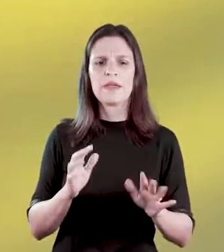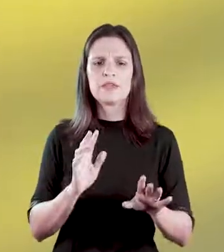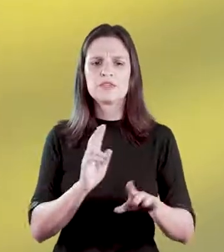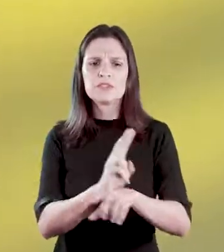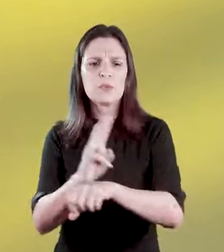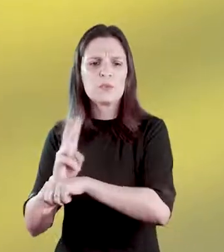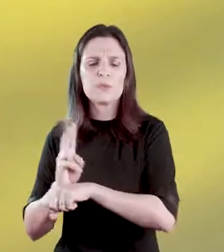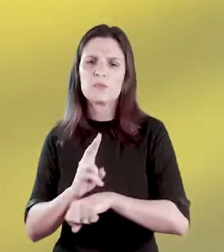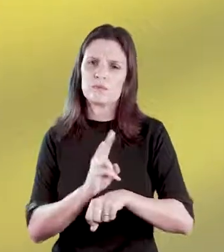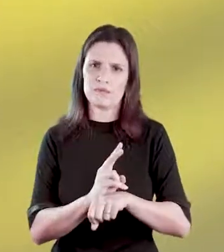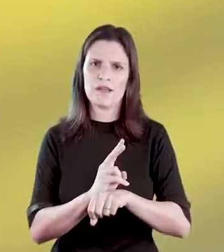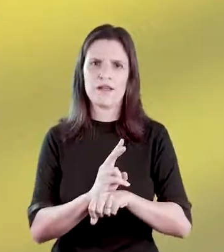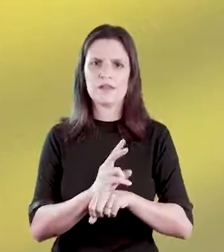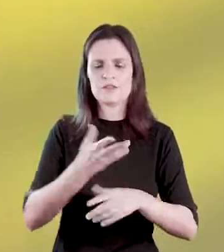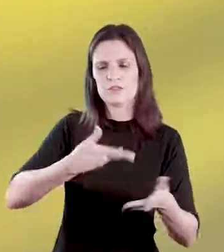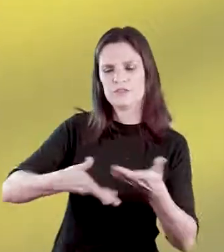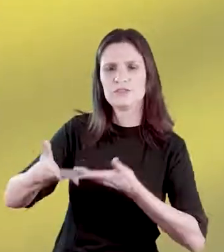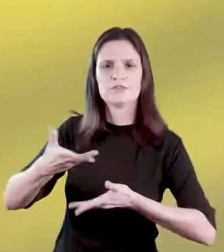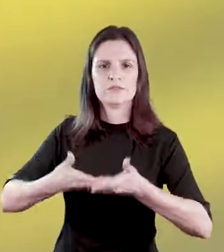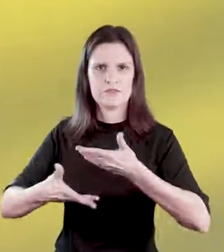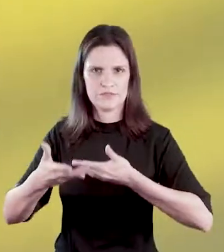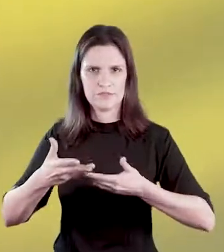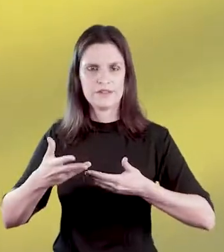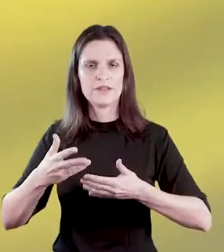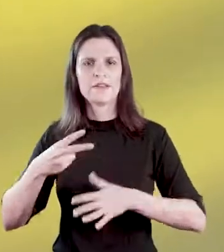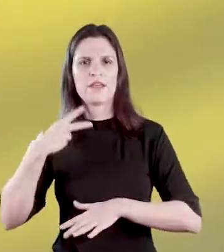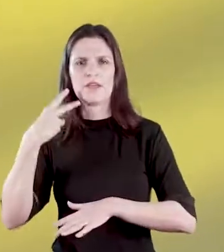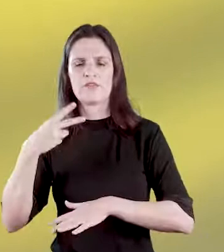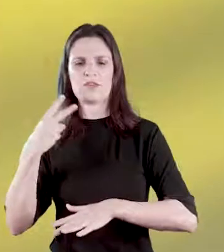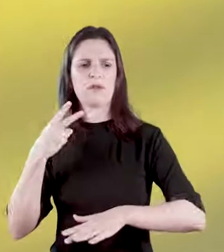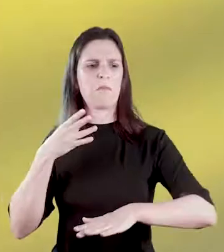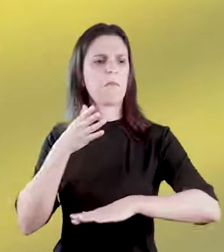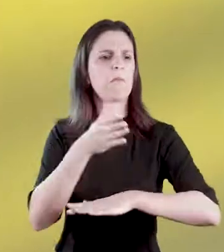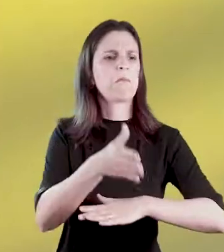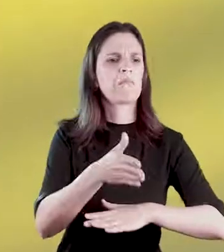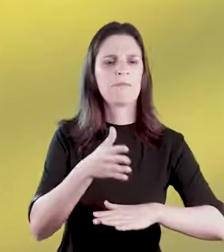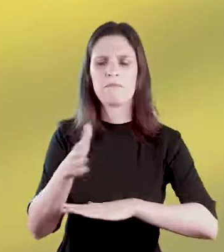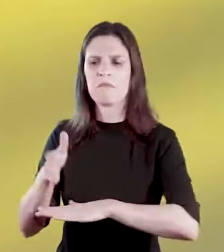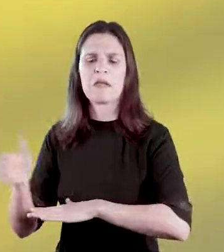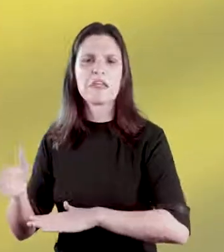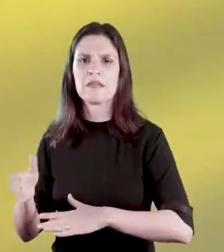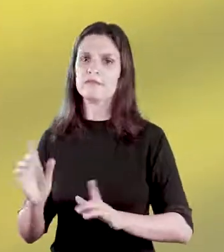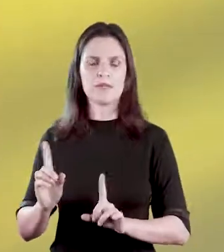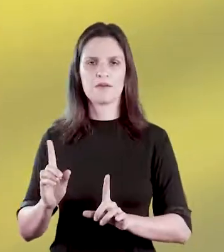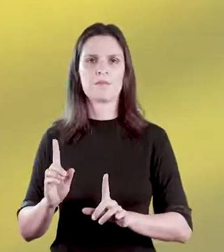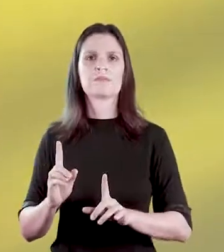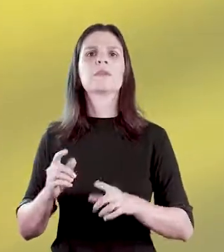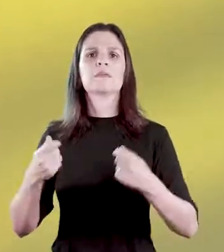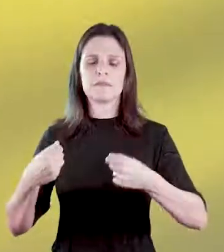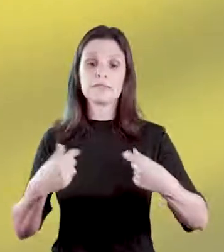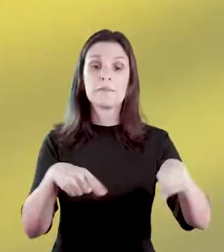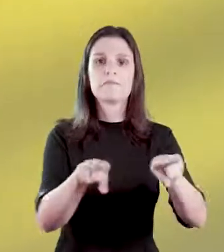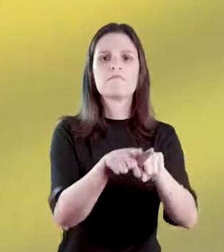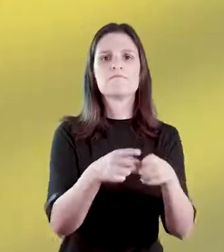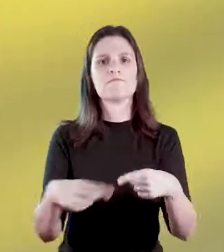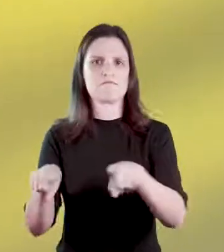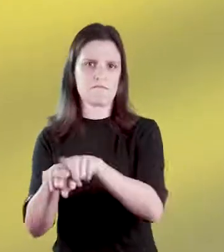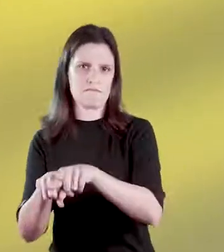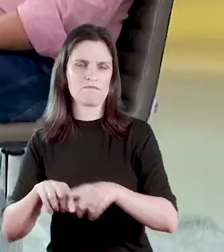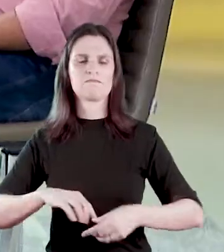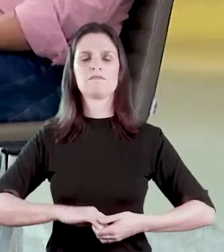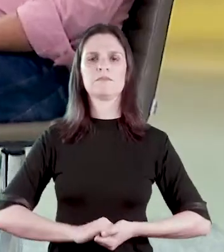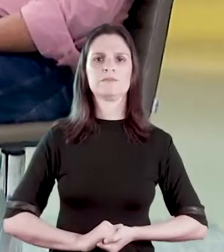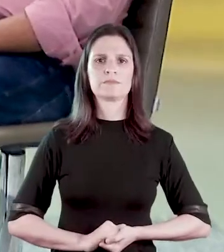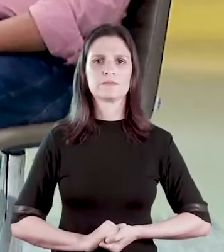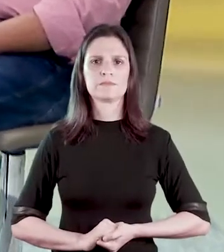dentro daquilo que você tem de tem o teu mandato não atravessar o mandato de nenhum Vereador porque isso aí fica muito ruim até na